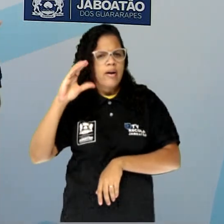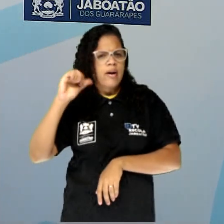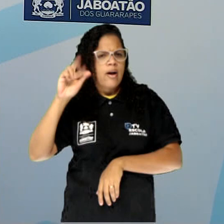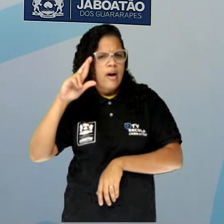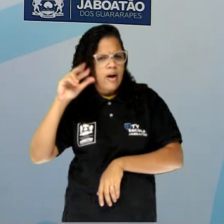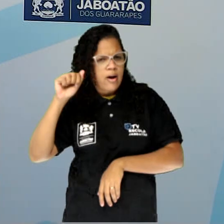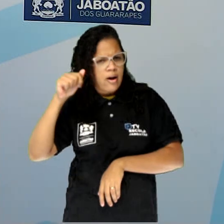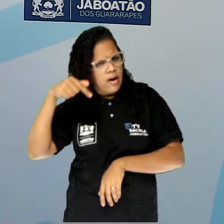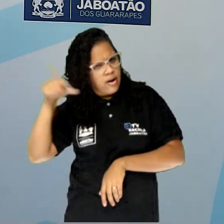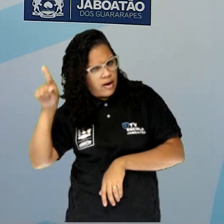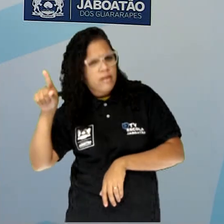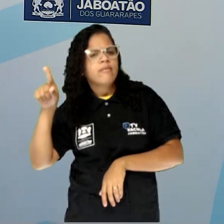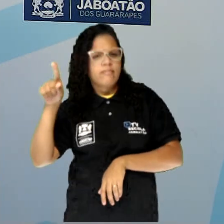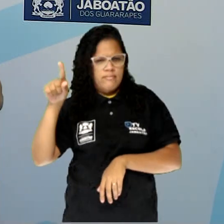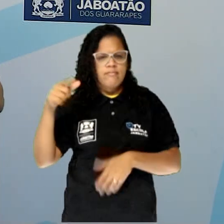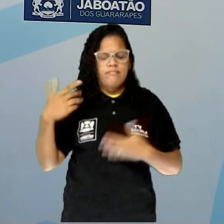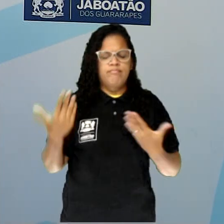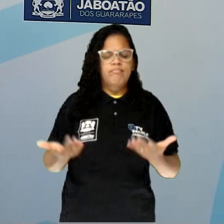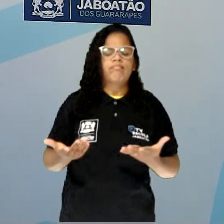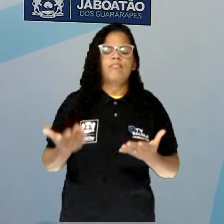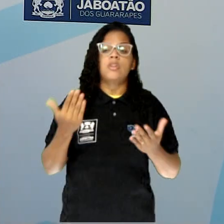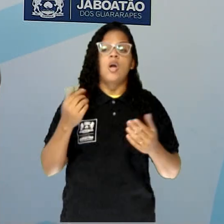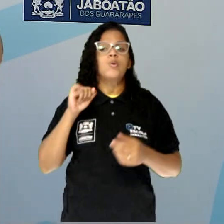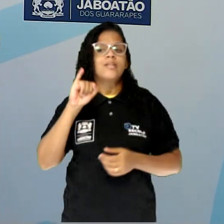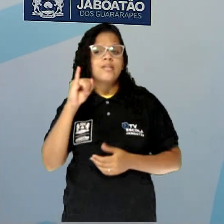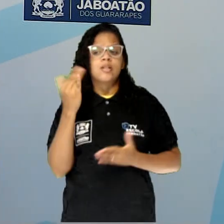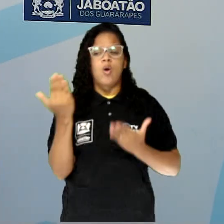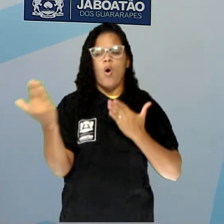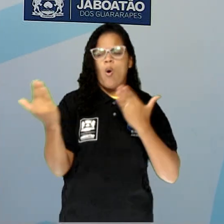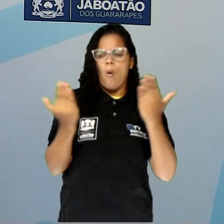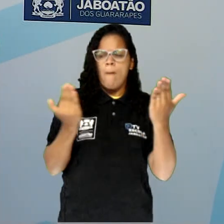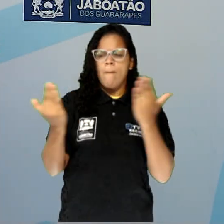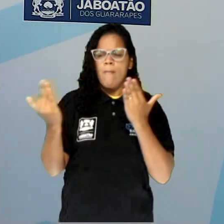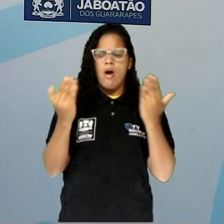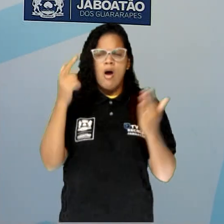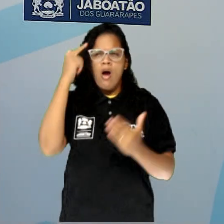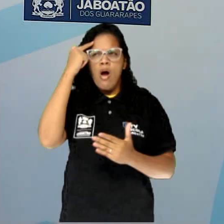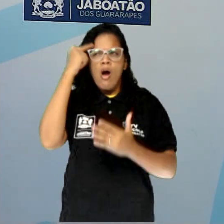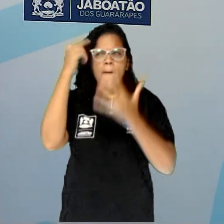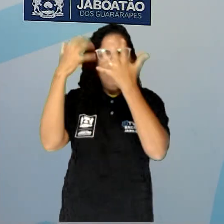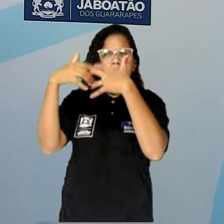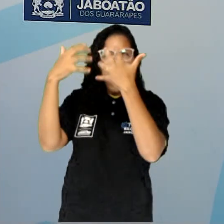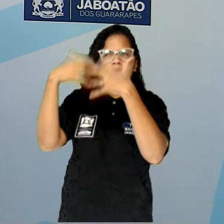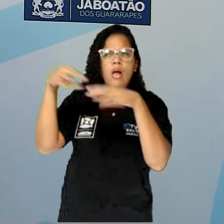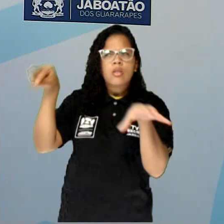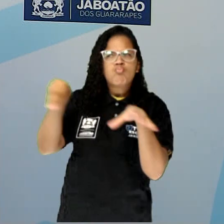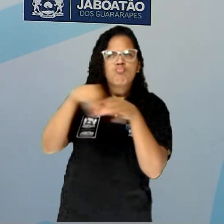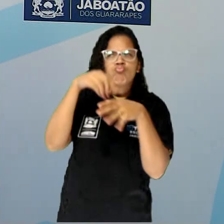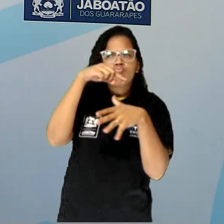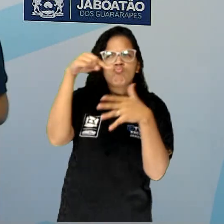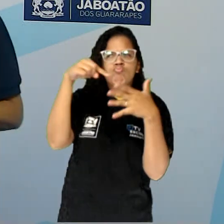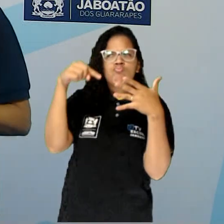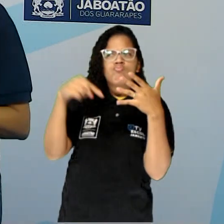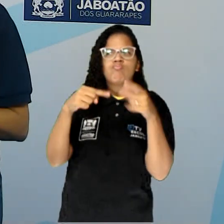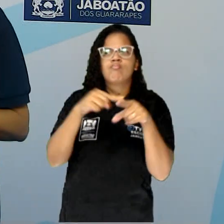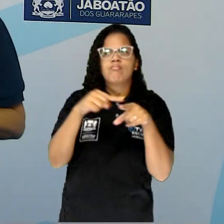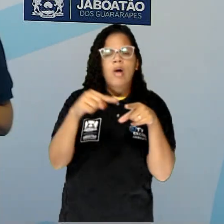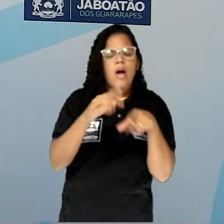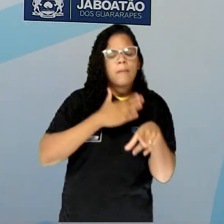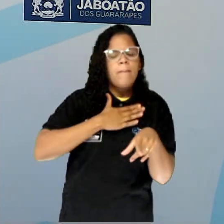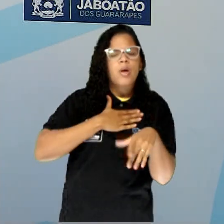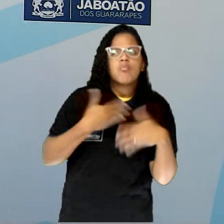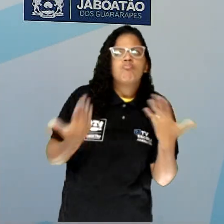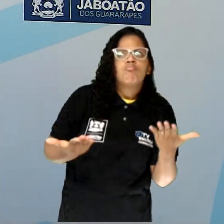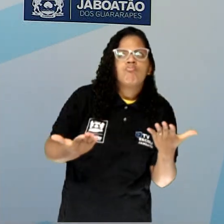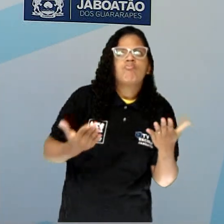é verdade? Mas vamos fazer uma comparação, vamos pensar o que é que tem no meu bairro, tá? Olha só,